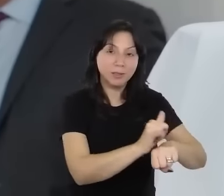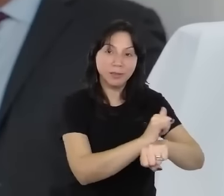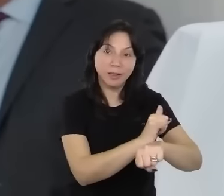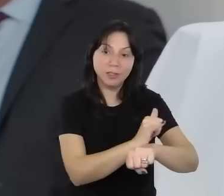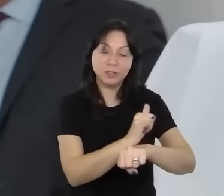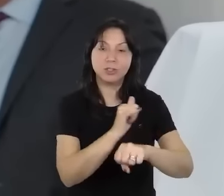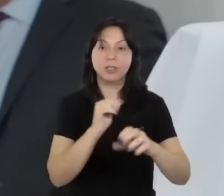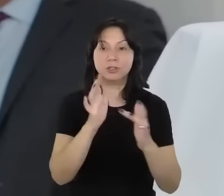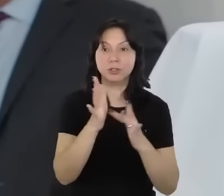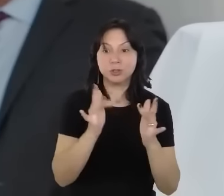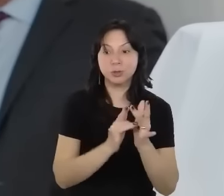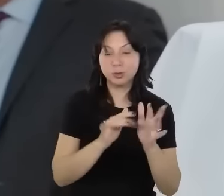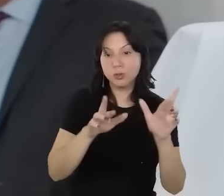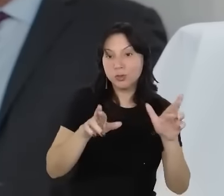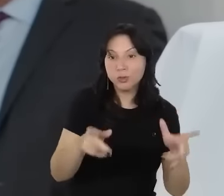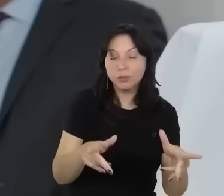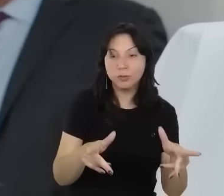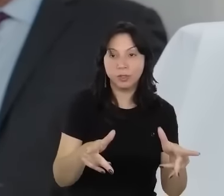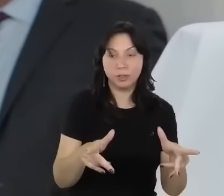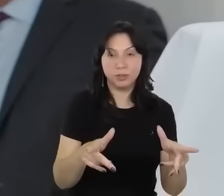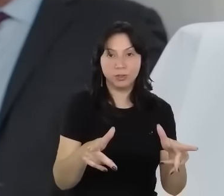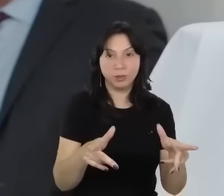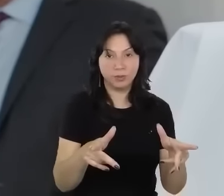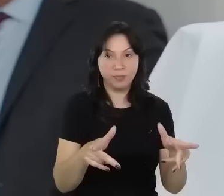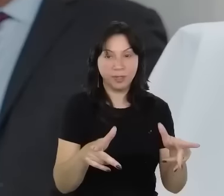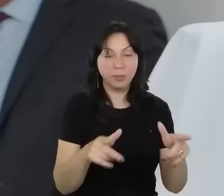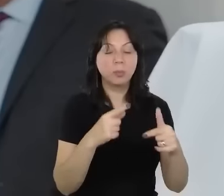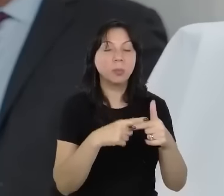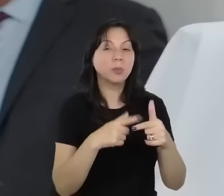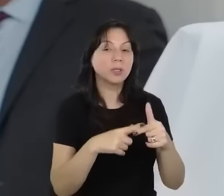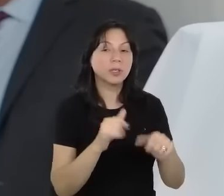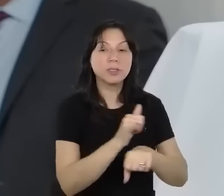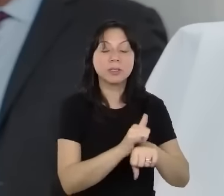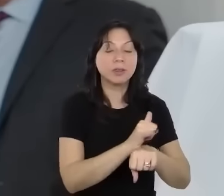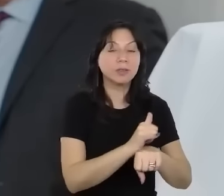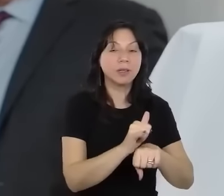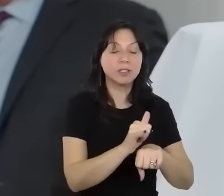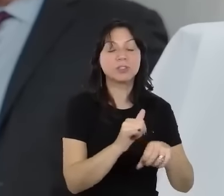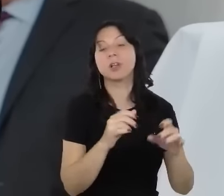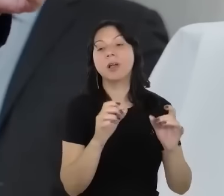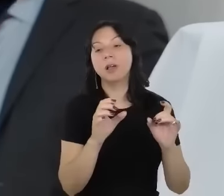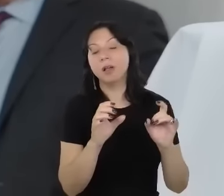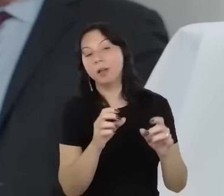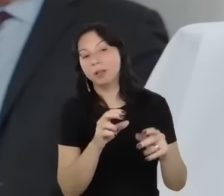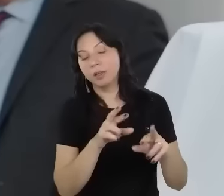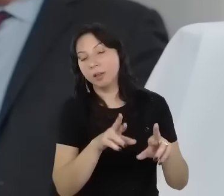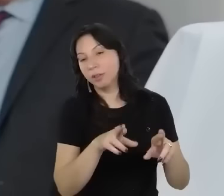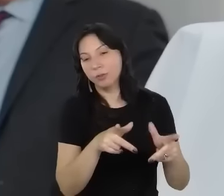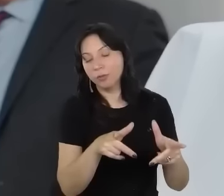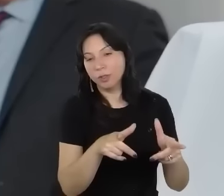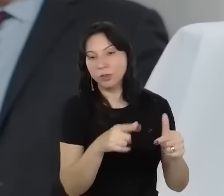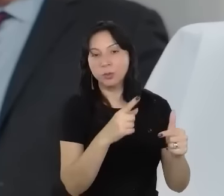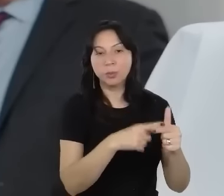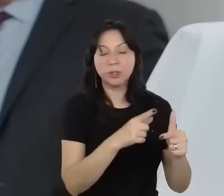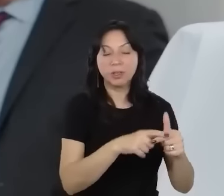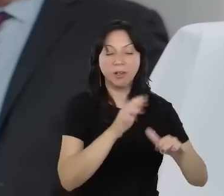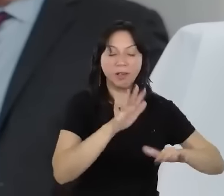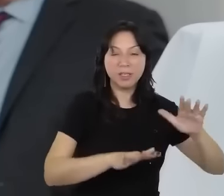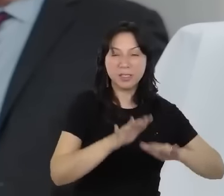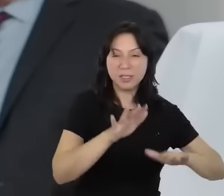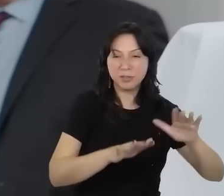porque tem hora irmãos que a tempestade maior está do lado de fora e tem hora que a tempestade maior está do lado de